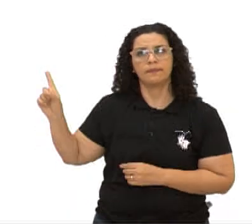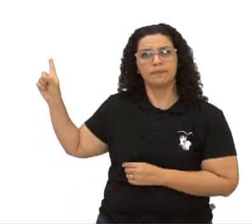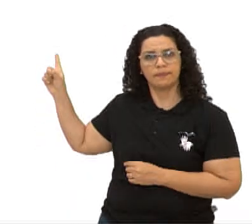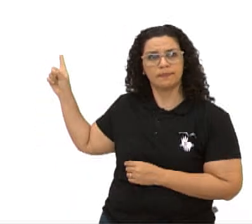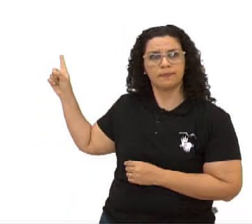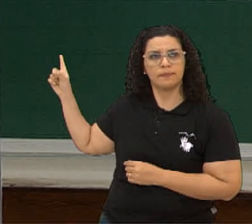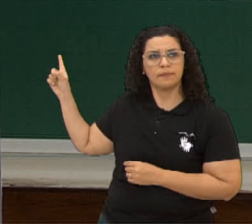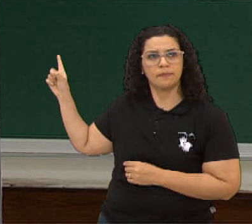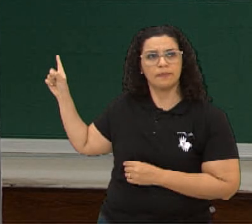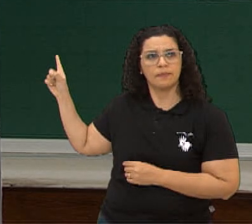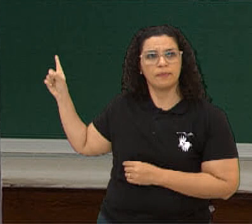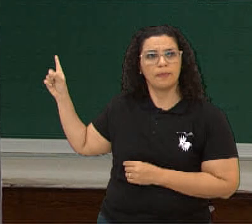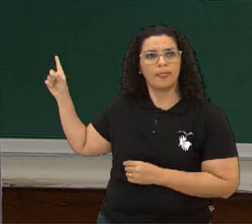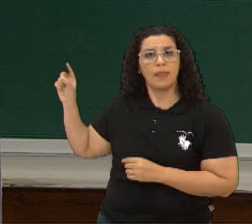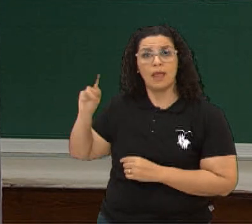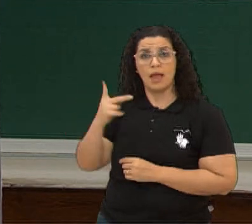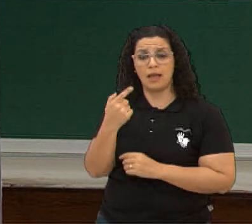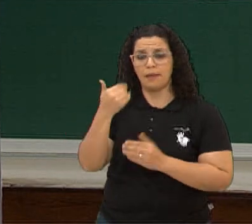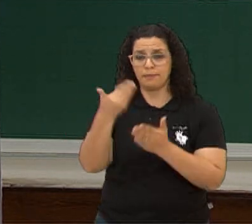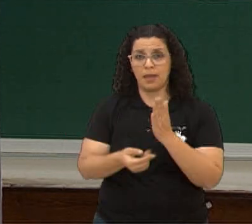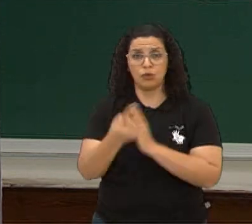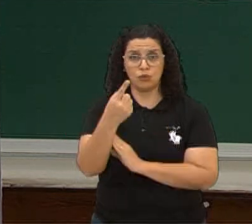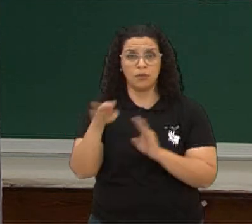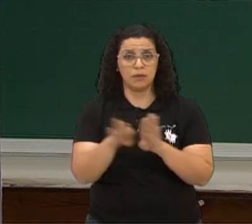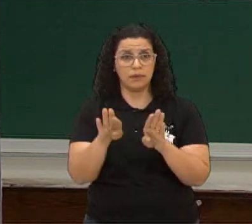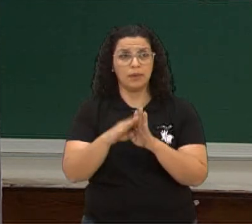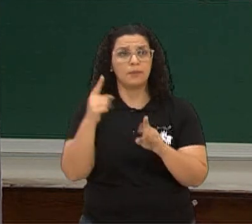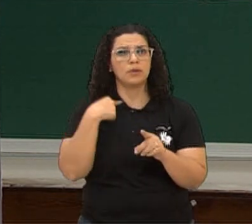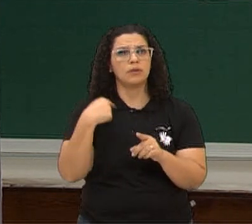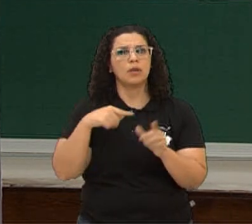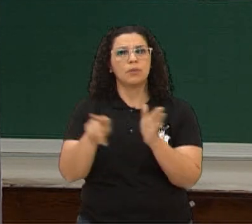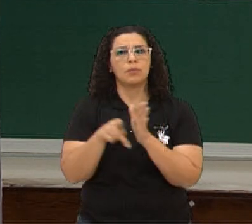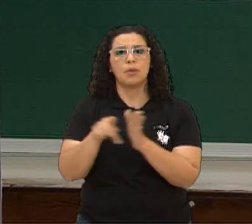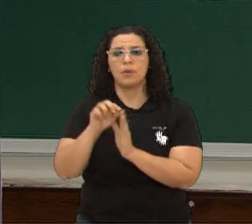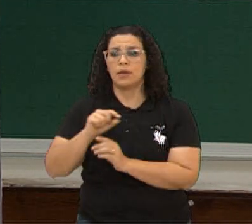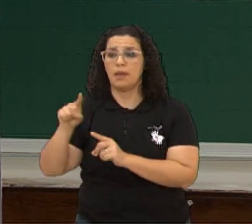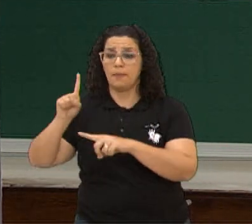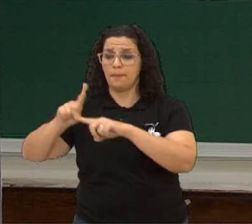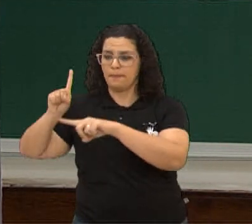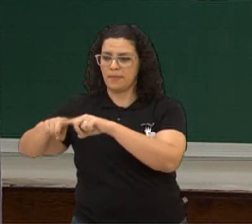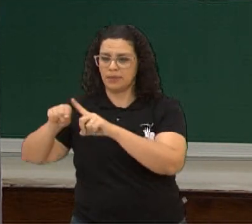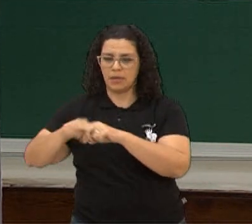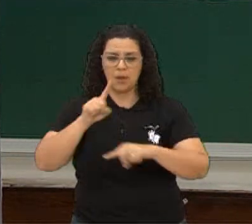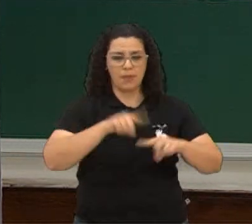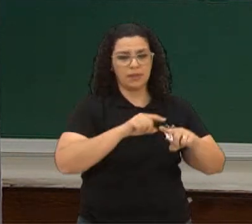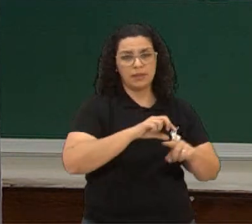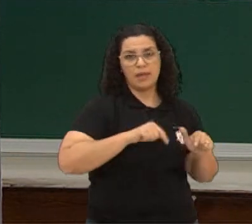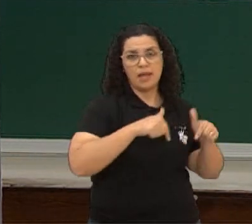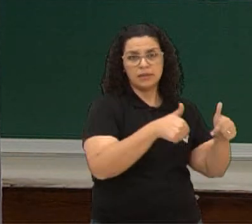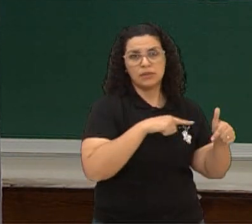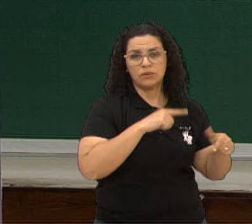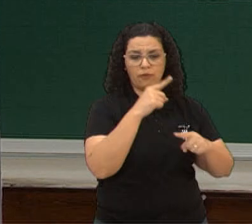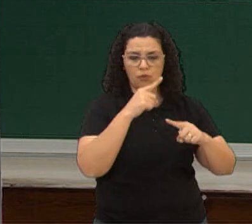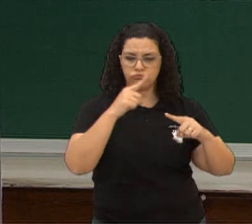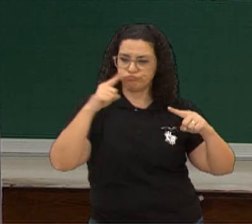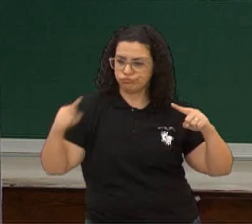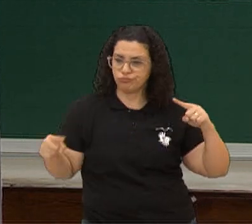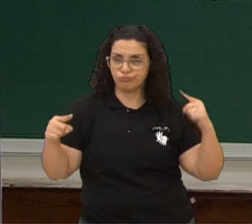Vamos eliminar uma molécula de água, porque aqui eu tenho, né, no lado dos produtos e aqui no lado dos reagentes, vou